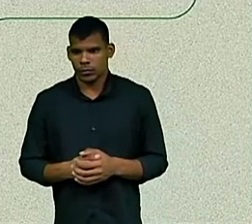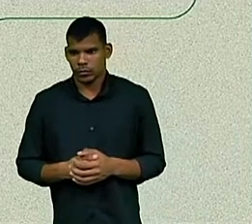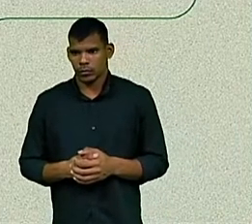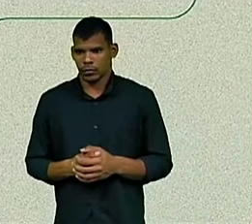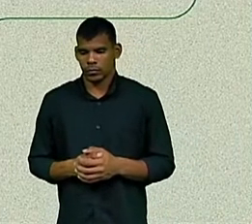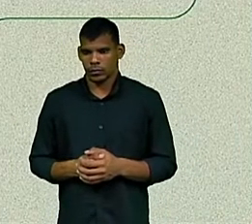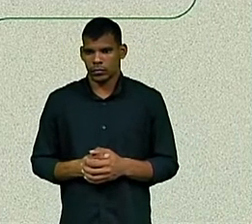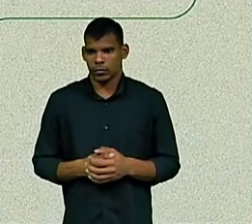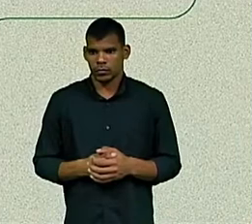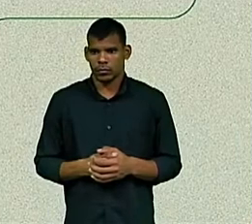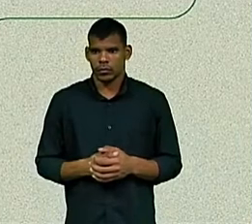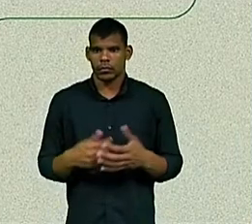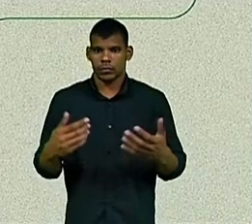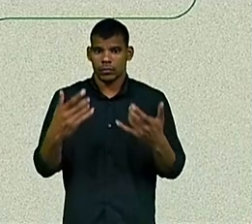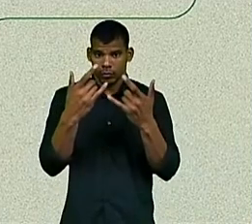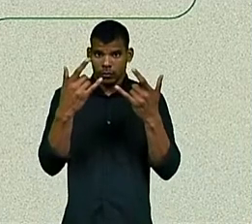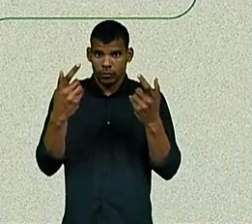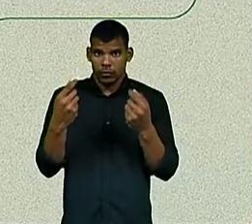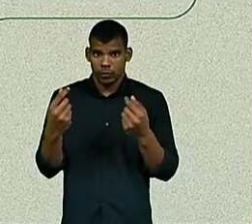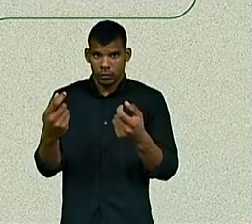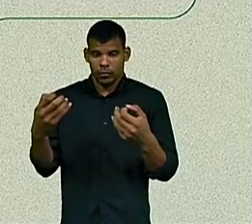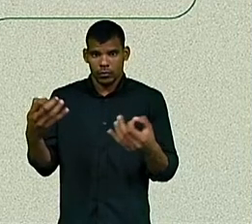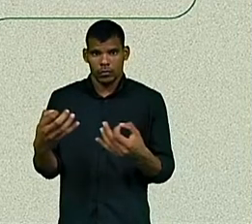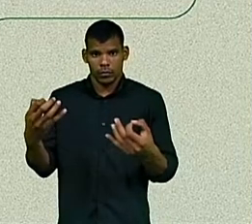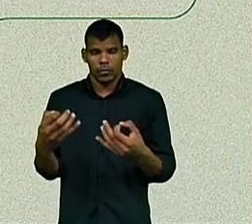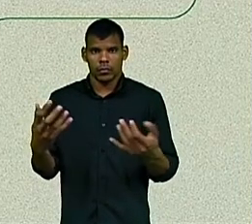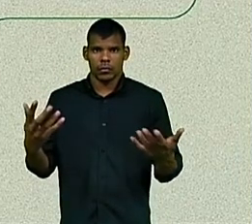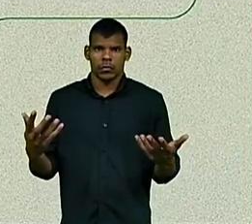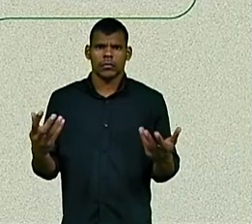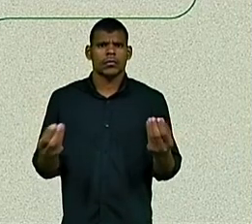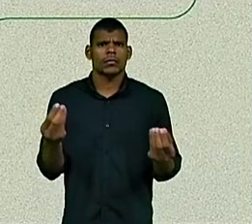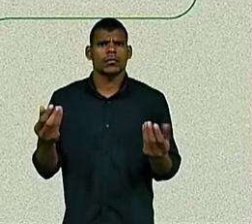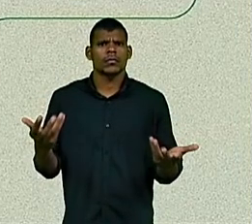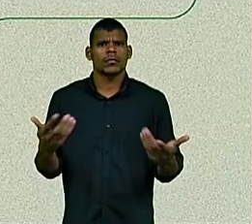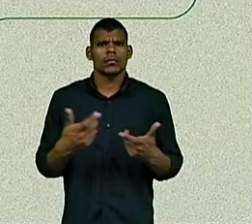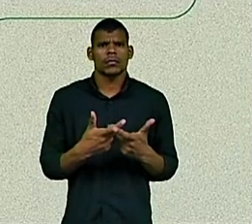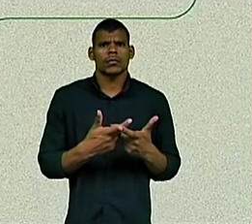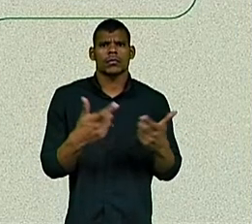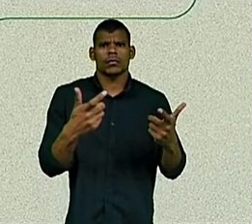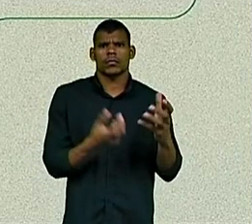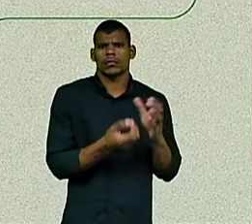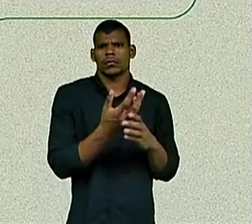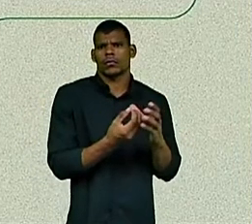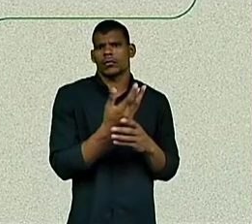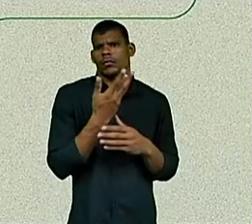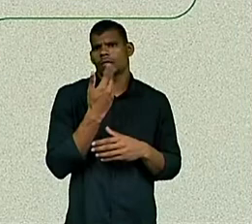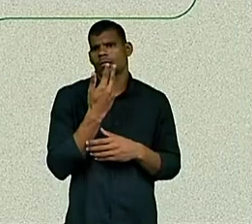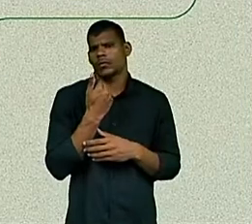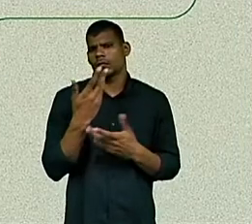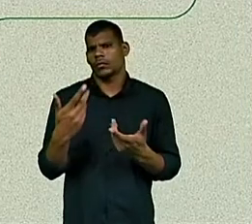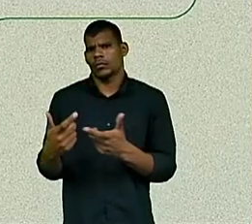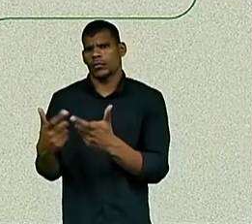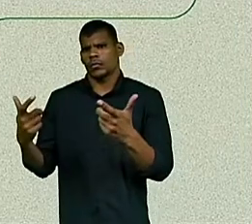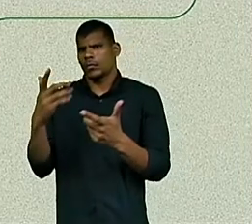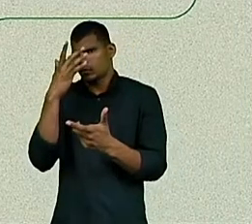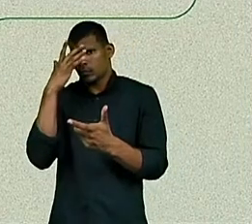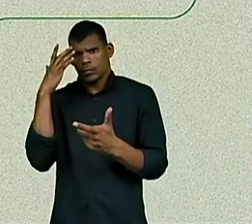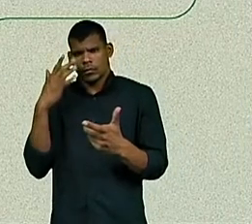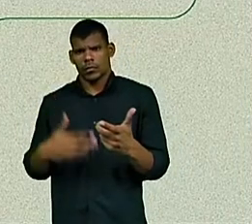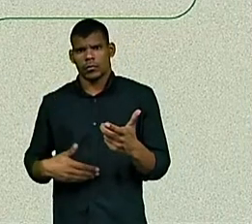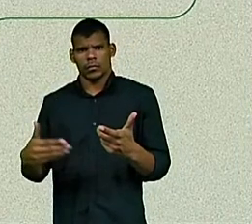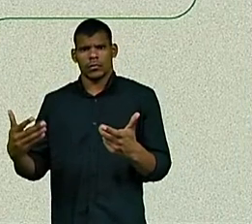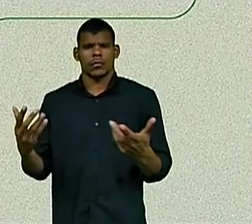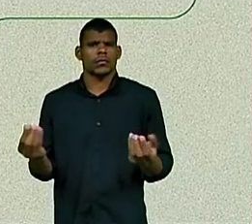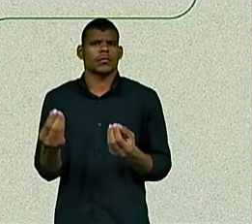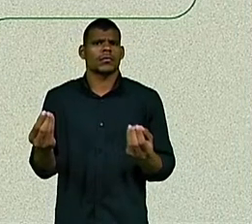se o capitalismo fosse um sistema perfeito nunca que nós teríamos a maior produção de alimento do mundo convivendo com a maior